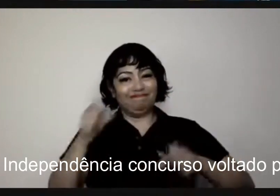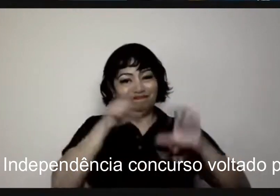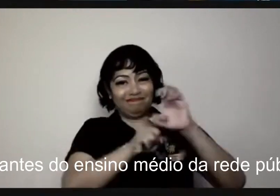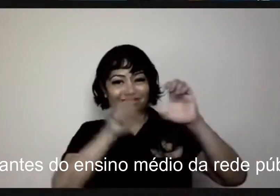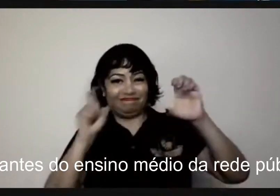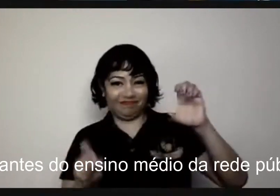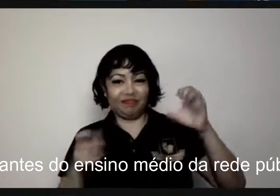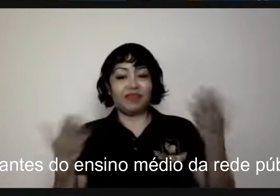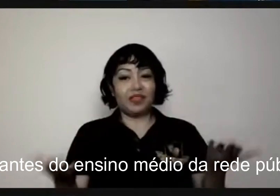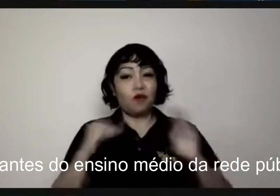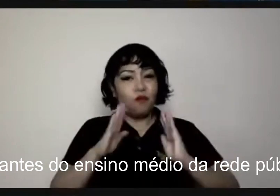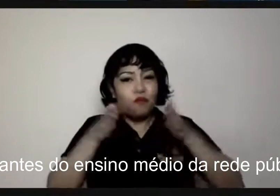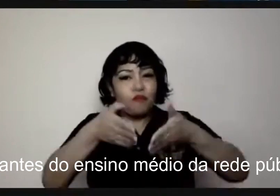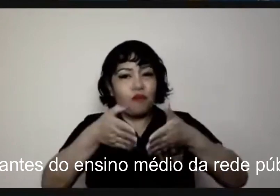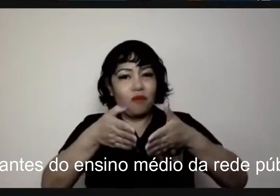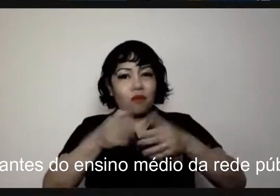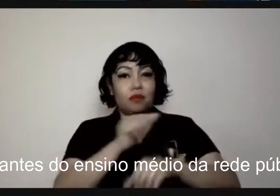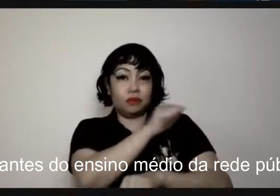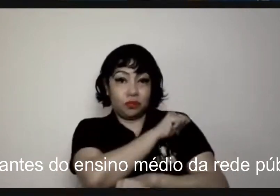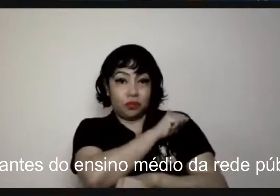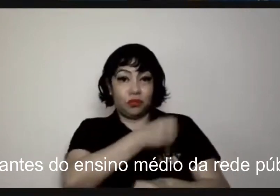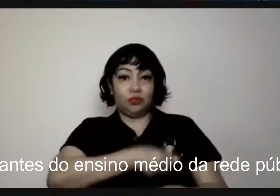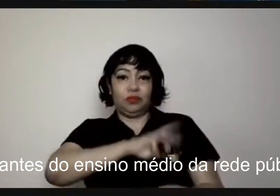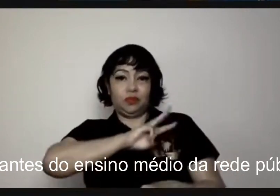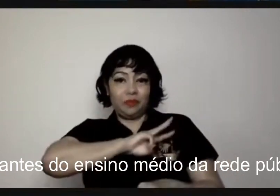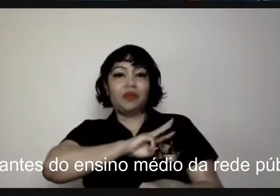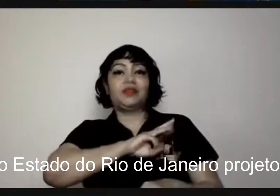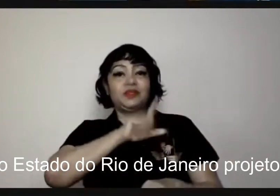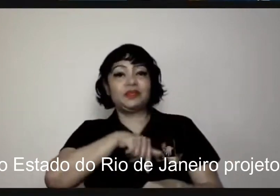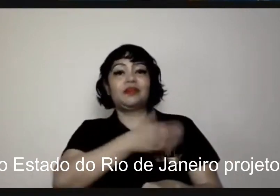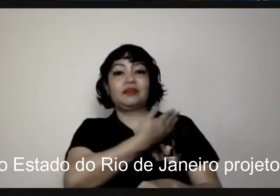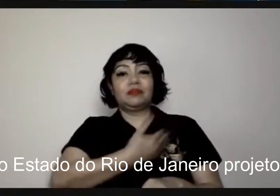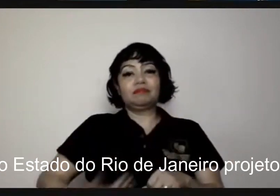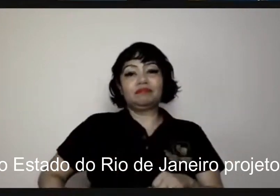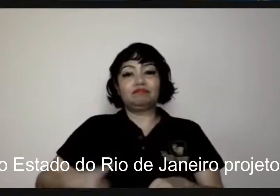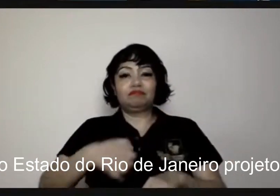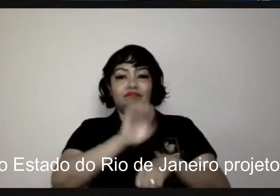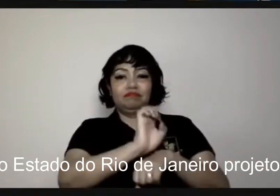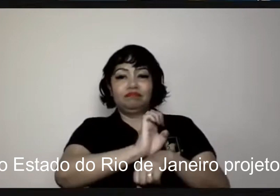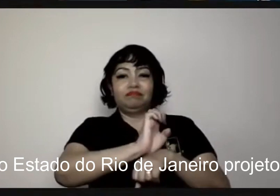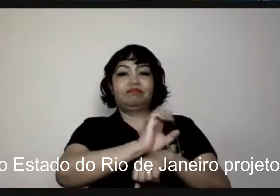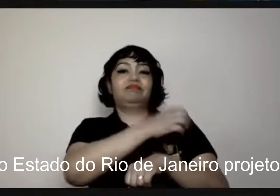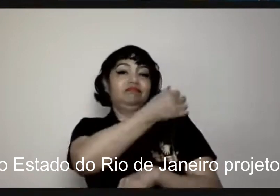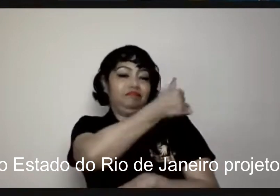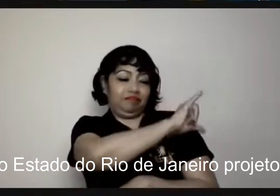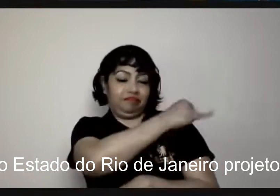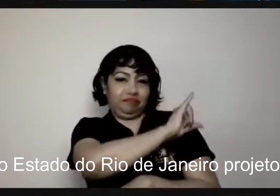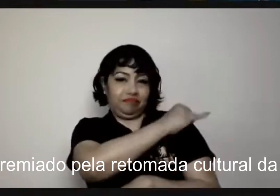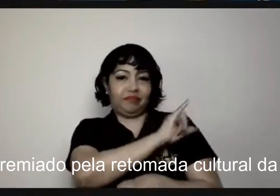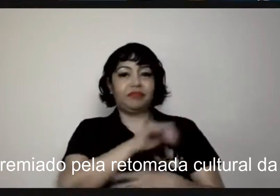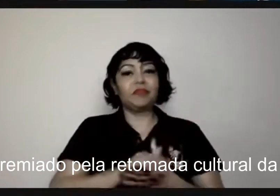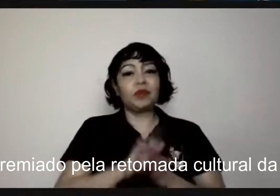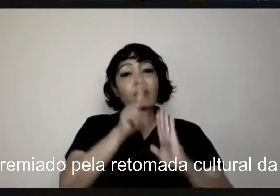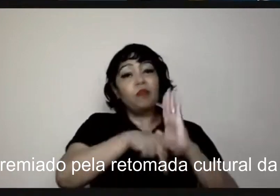voltado para amarrados no alto estudantes castanho do ensino escuros. médio Ivne da está rede sob um fundo pública vermelho, do estado do Rio de aparentemente no Janeiro, estúdio de sua projeto